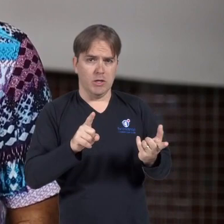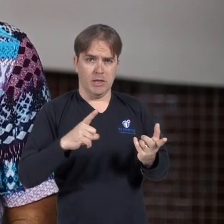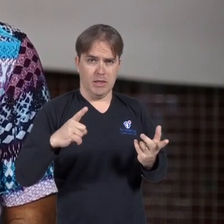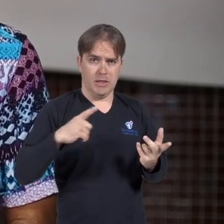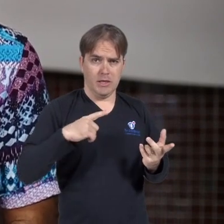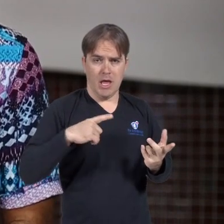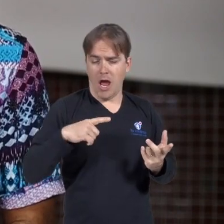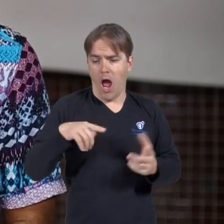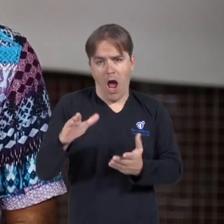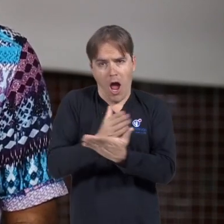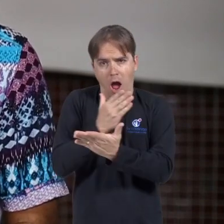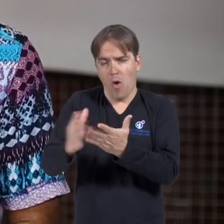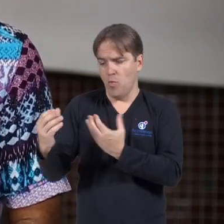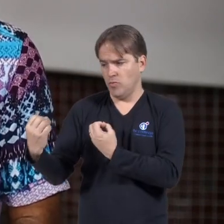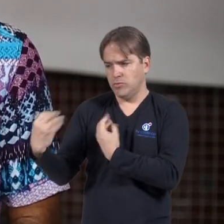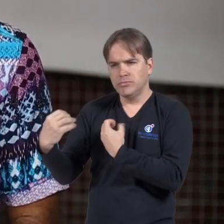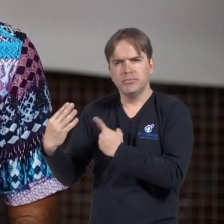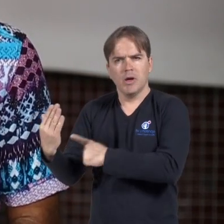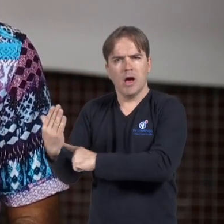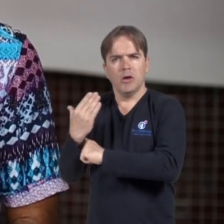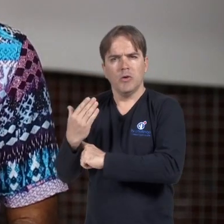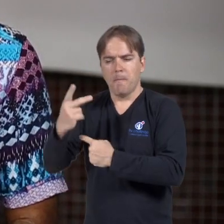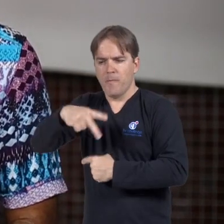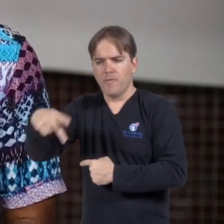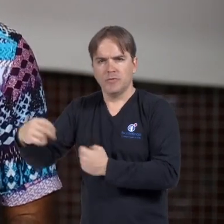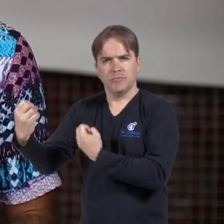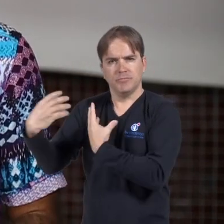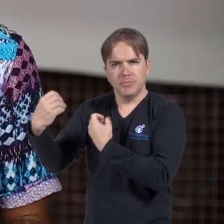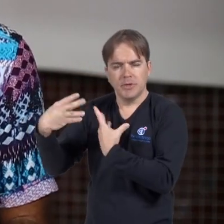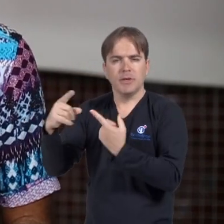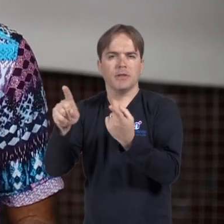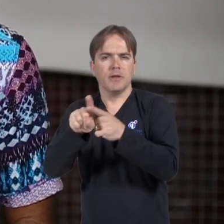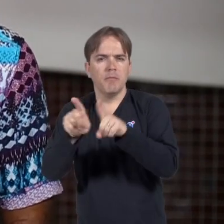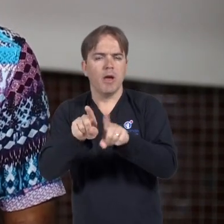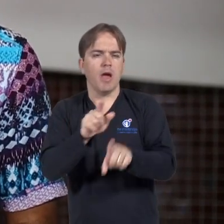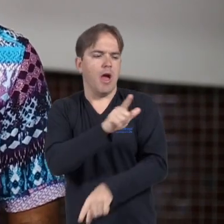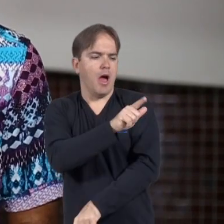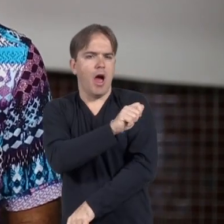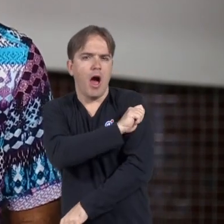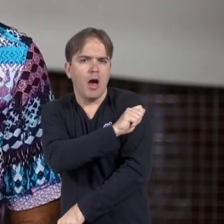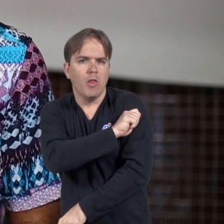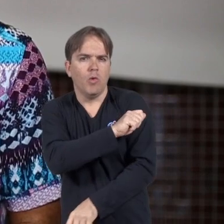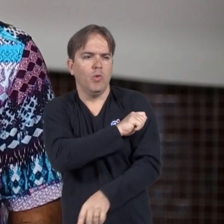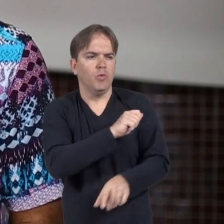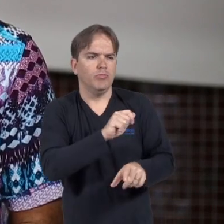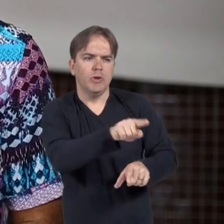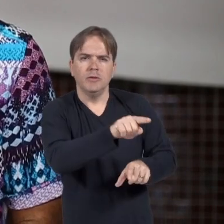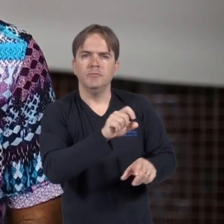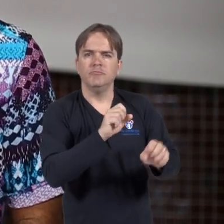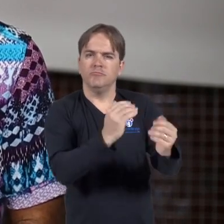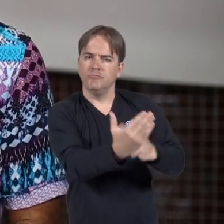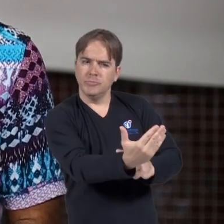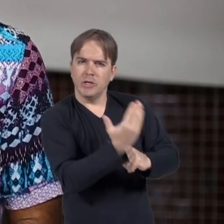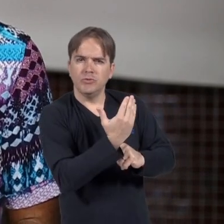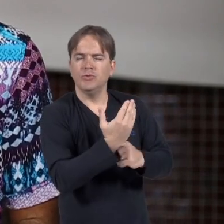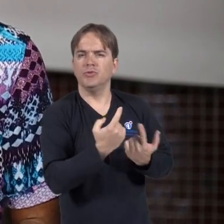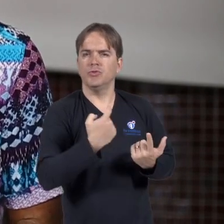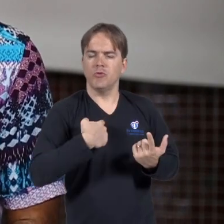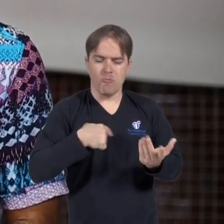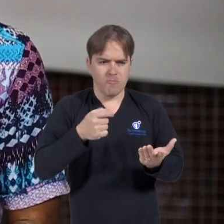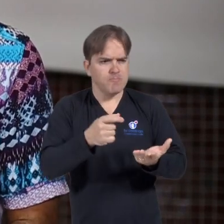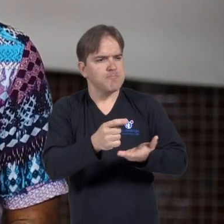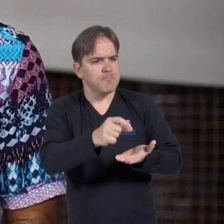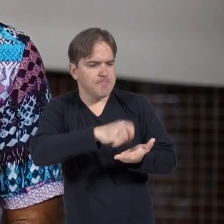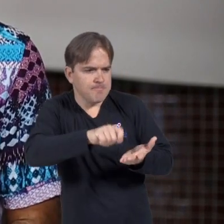de educandos que se disponibilizaram a colaborar com o estudo.